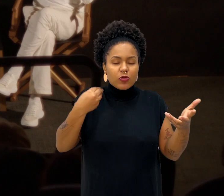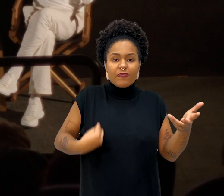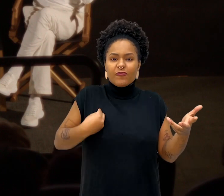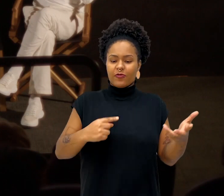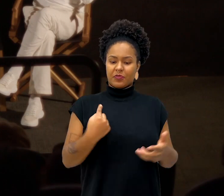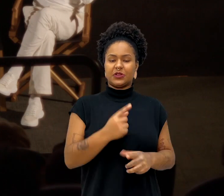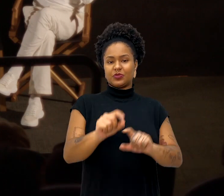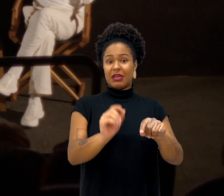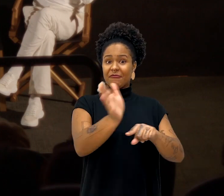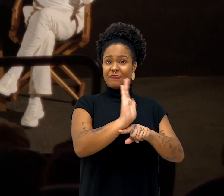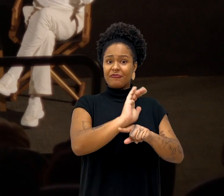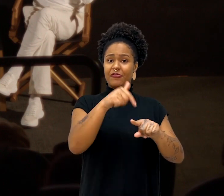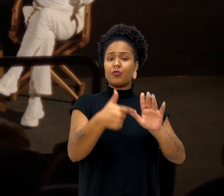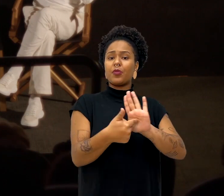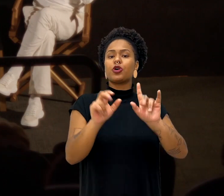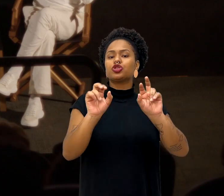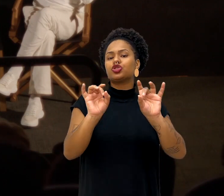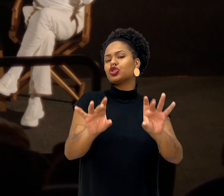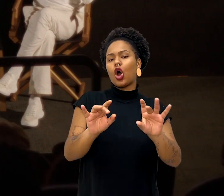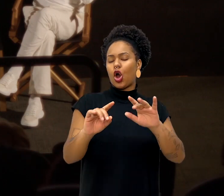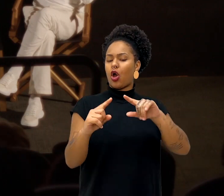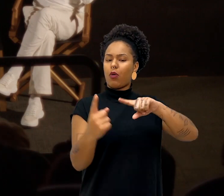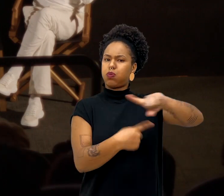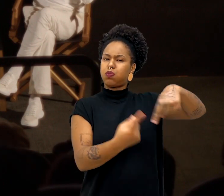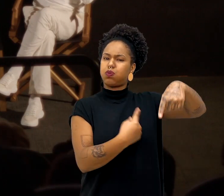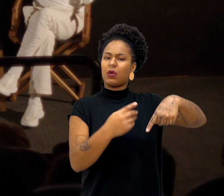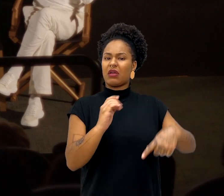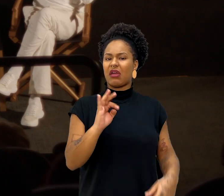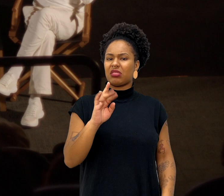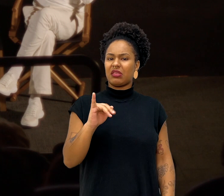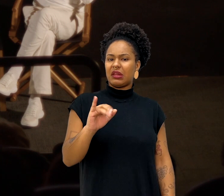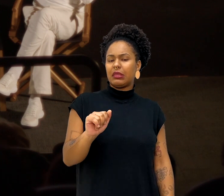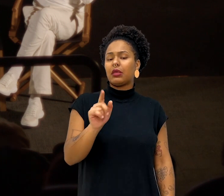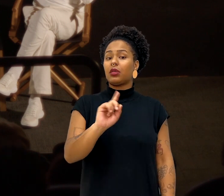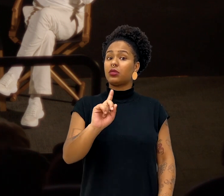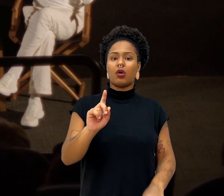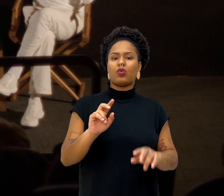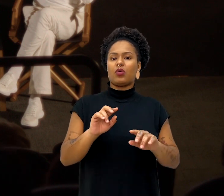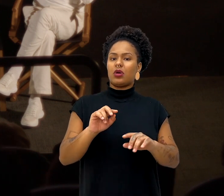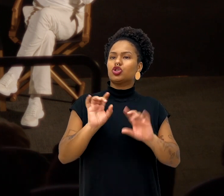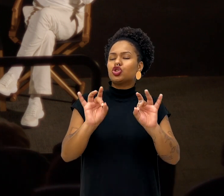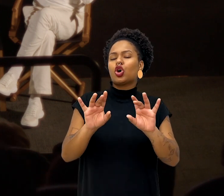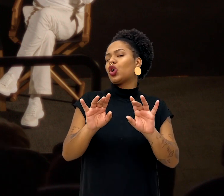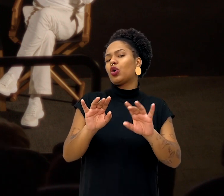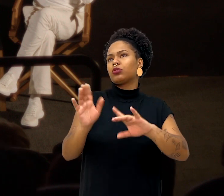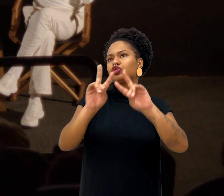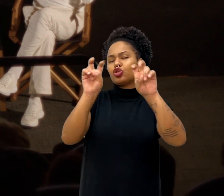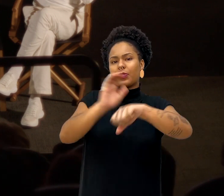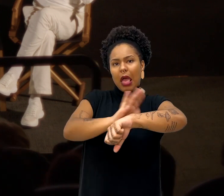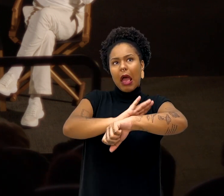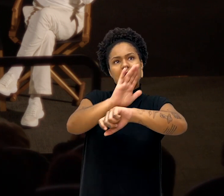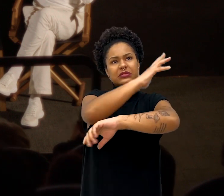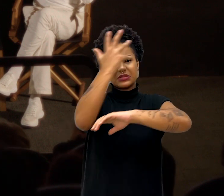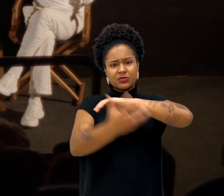Muito bom. É uma coisa que precisa ficar bem viva para a gente. Esse filme não é apenas sobre o Katrina, esse filme não é